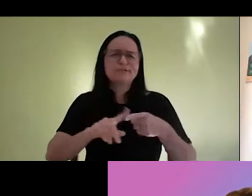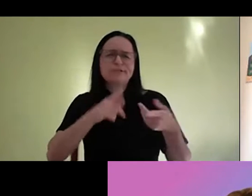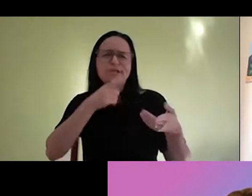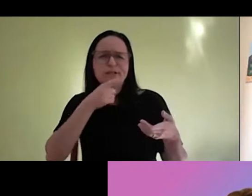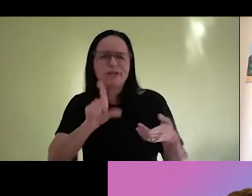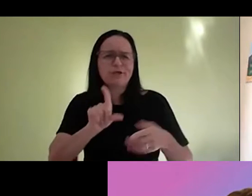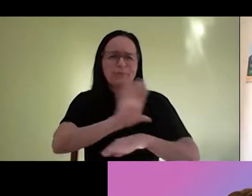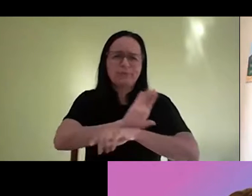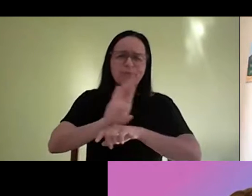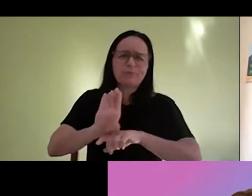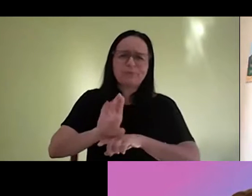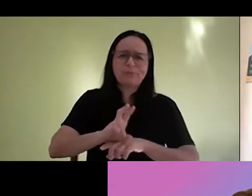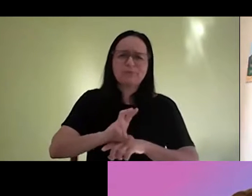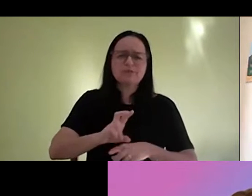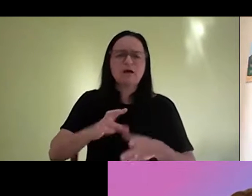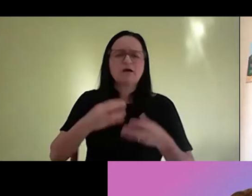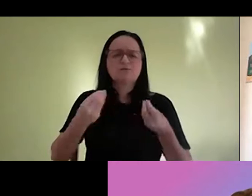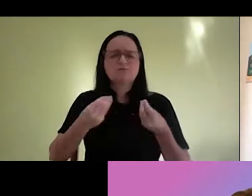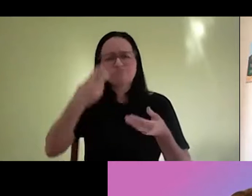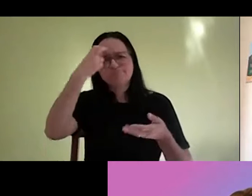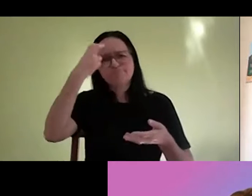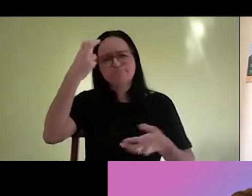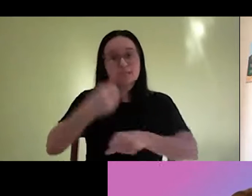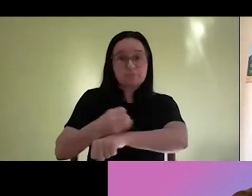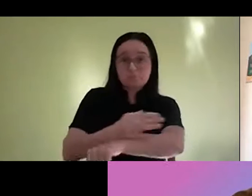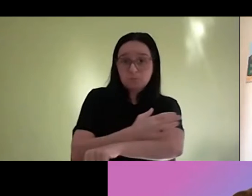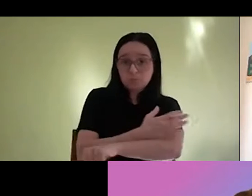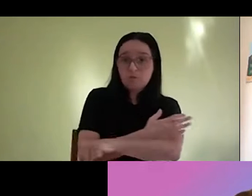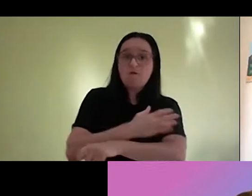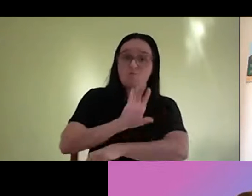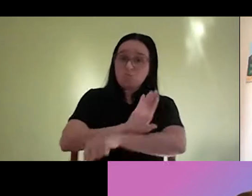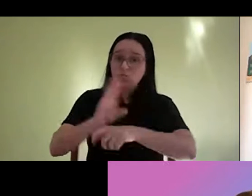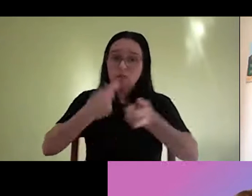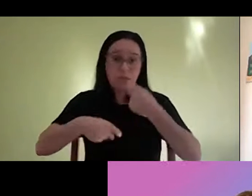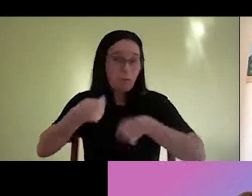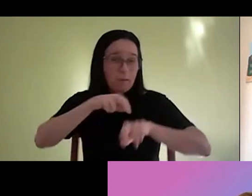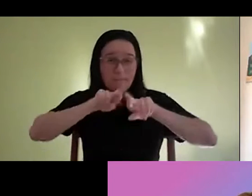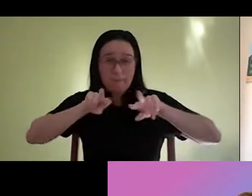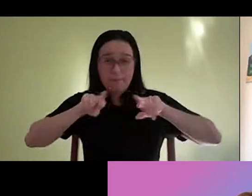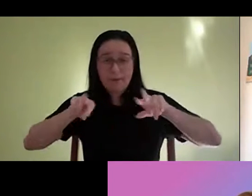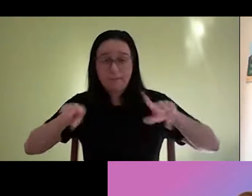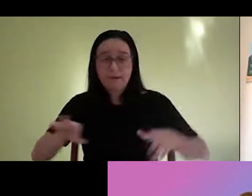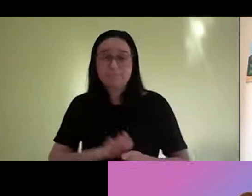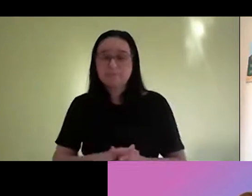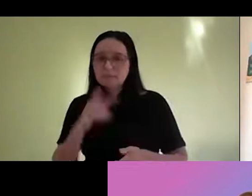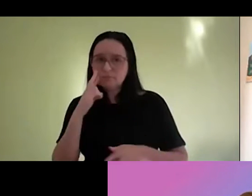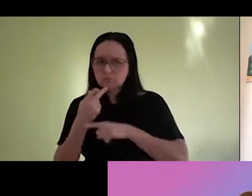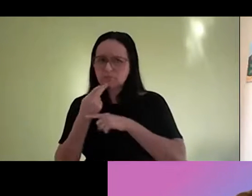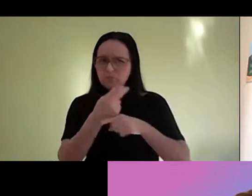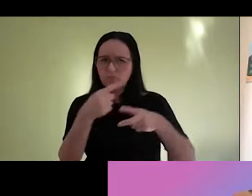de inteligência emocional, tem cursos de negócios, então, essas duas plataformas, depois vocês,